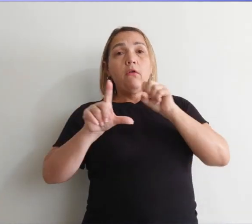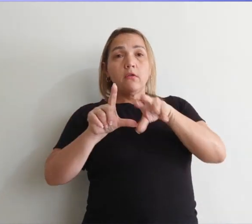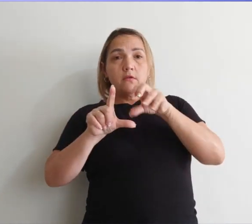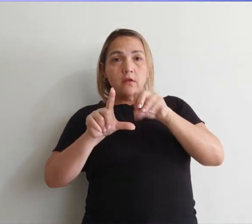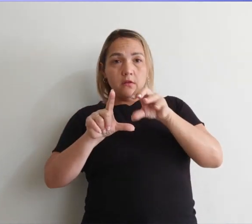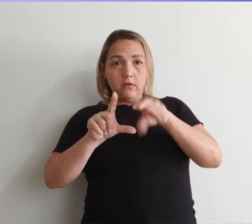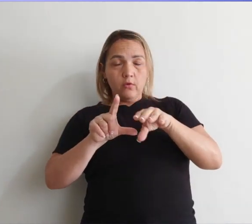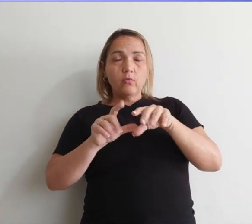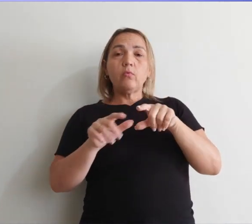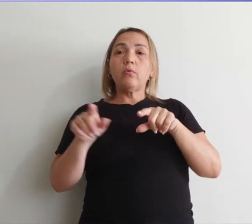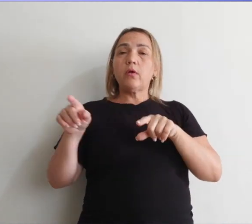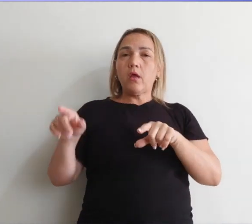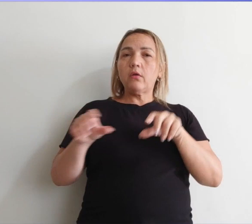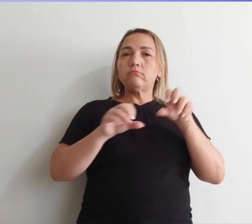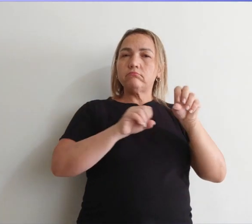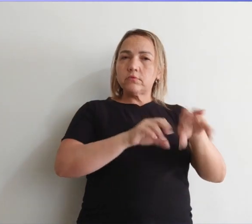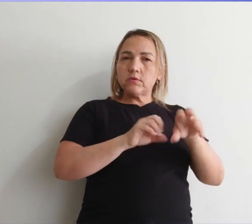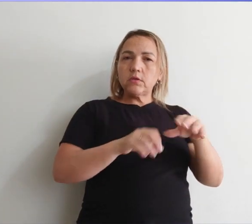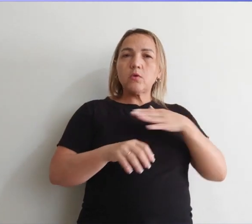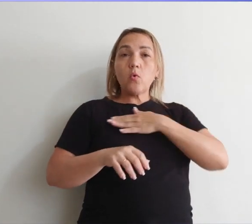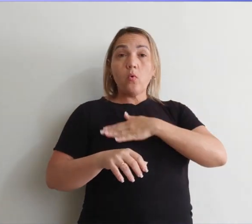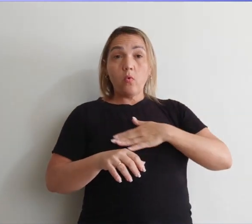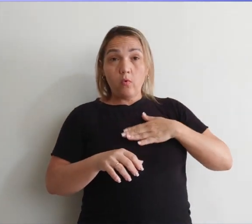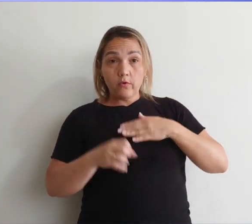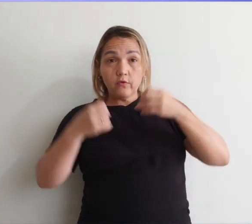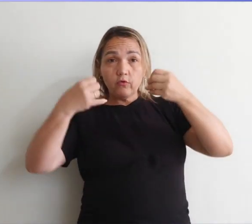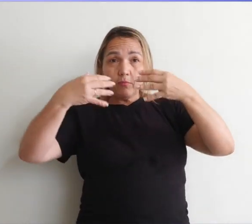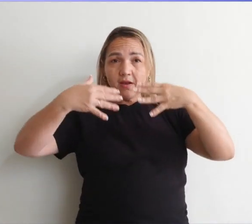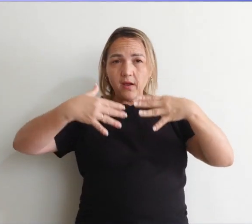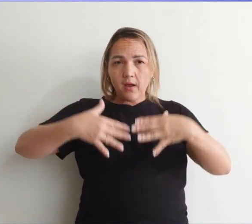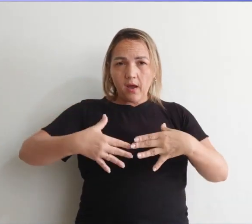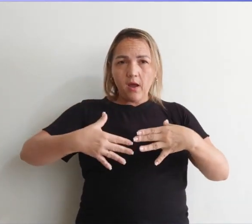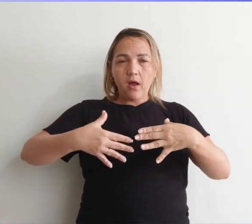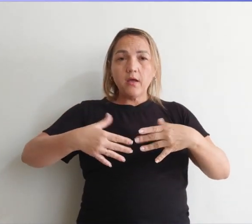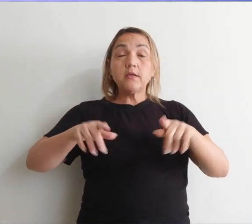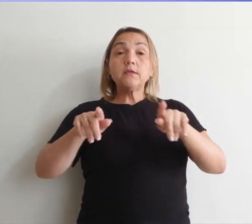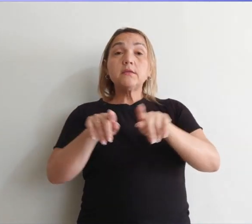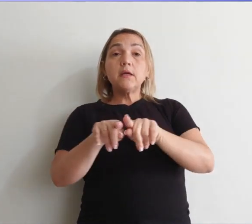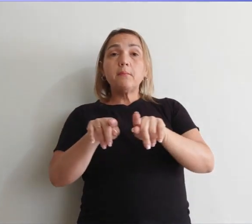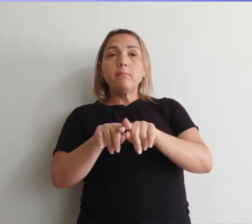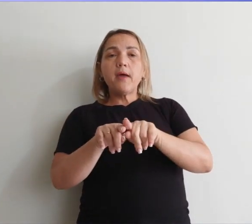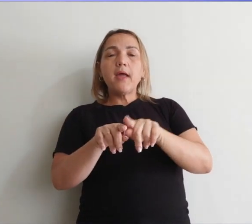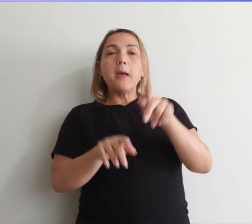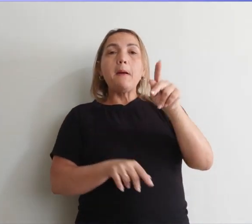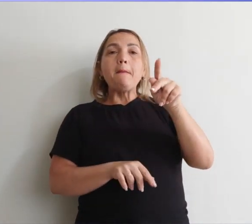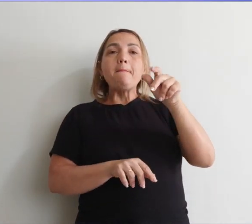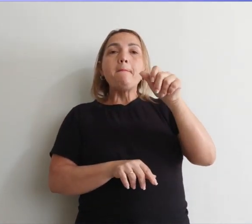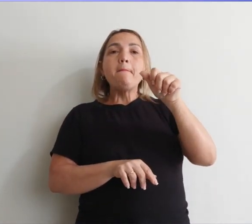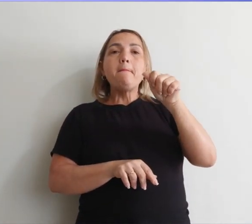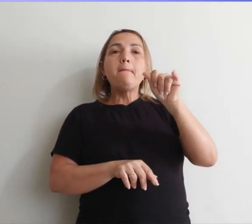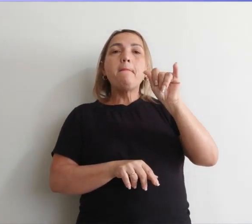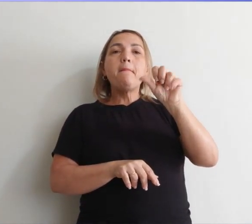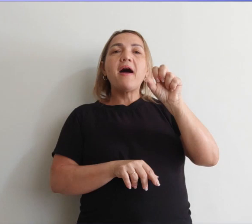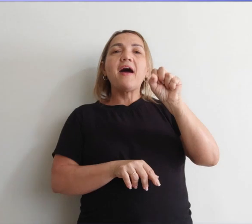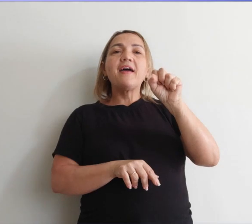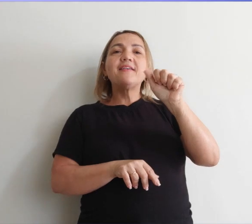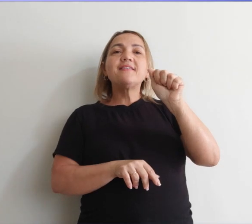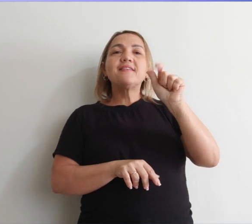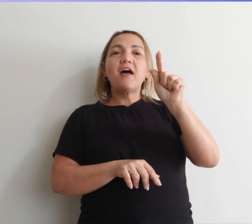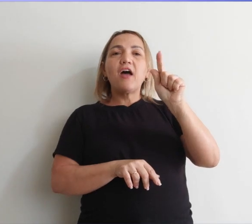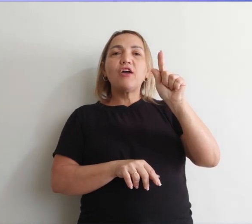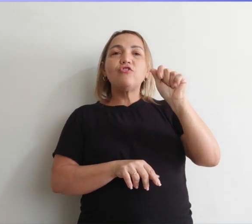né? Gosto muito de falar sobre isso e envolver o paisagismo. Esse que eu acho que é o grande